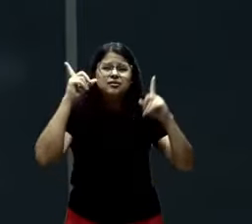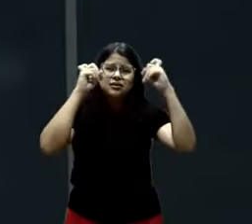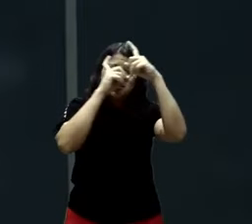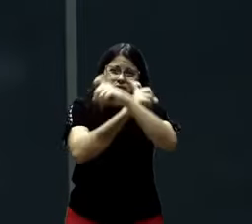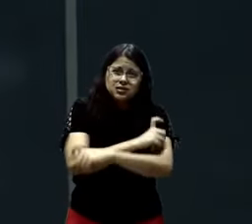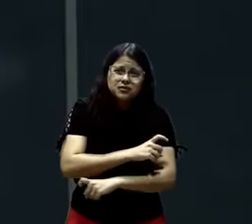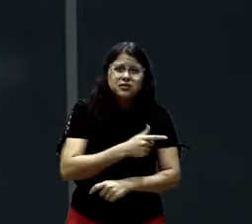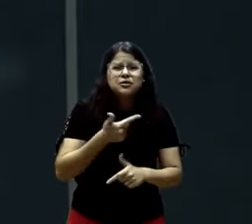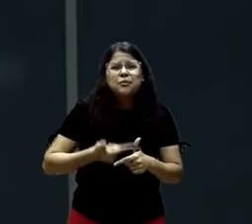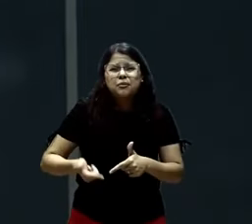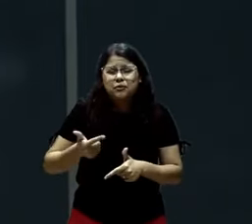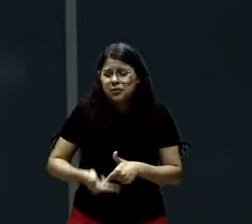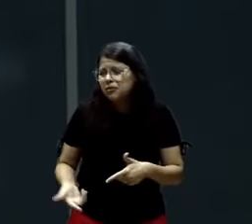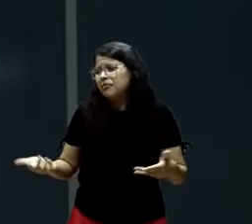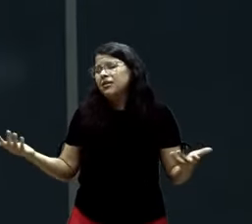ser crucificado.